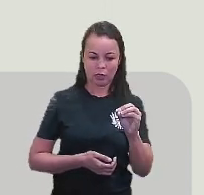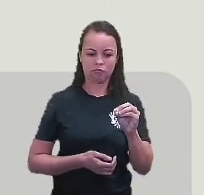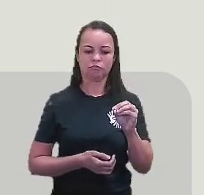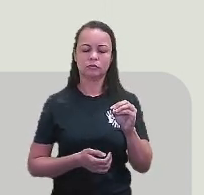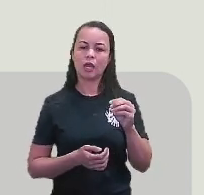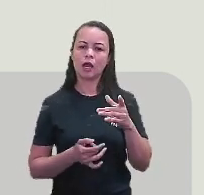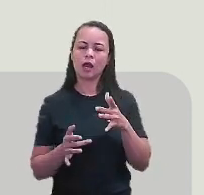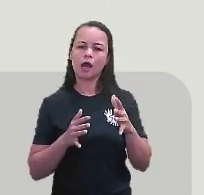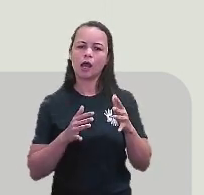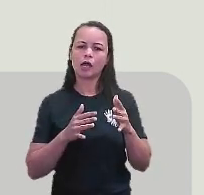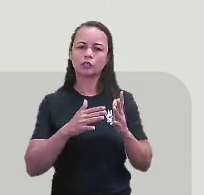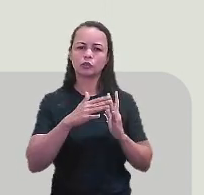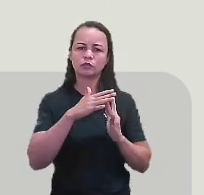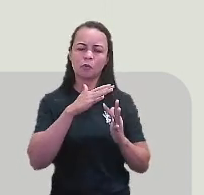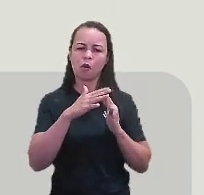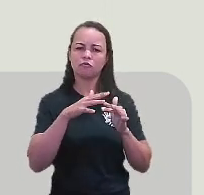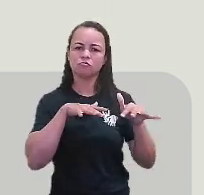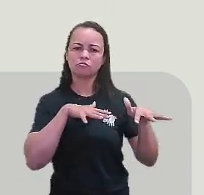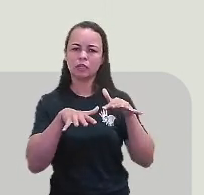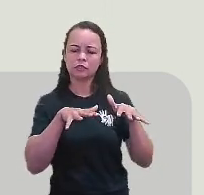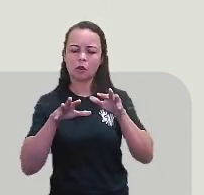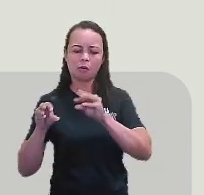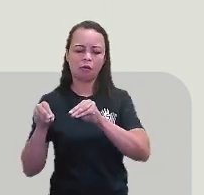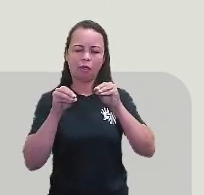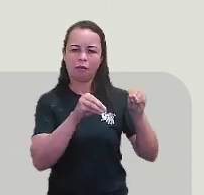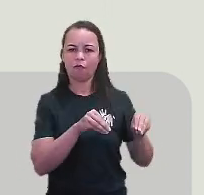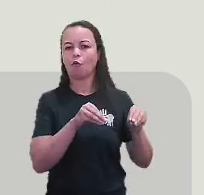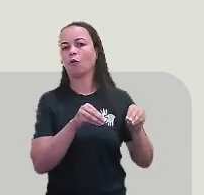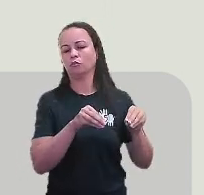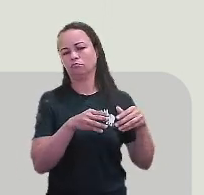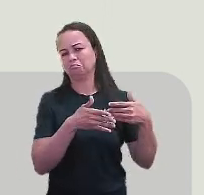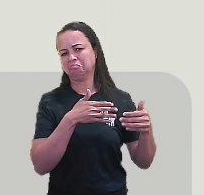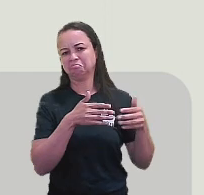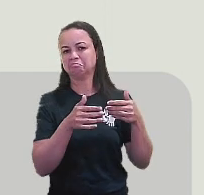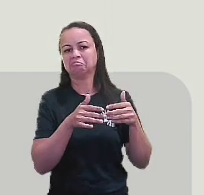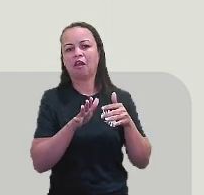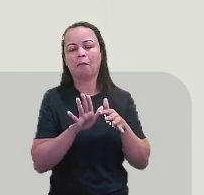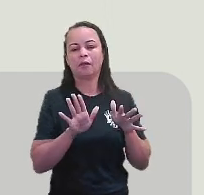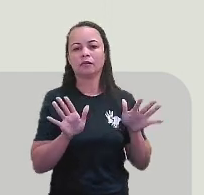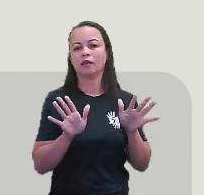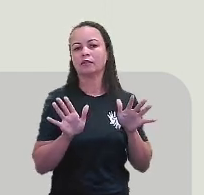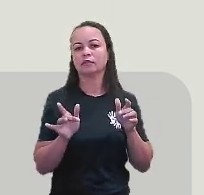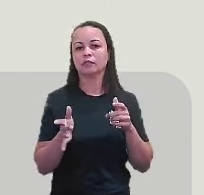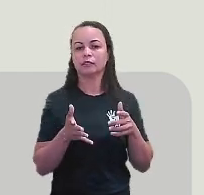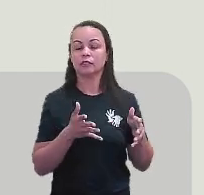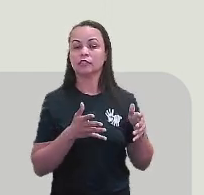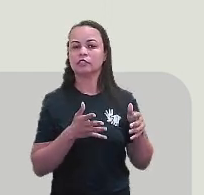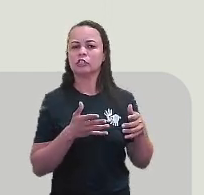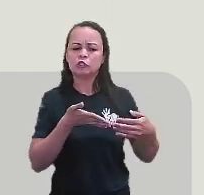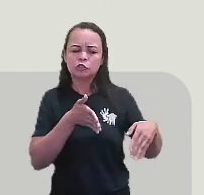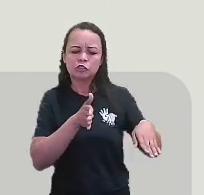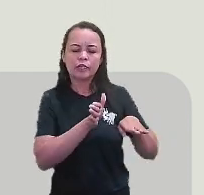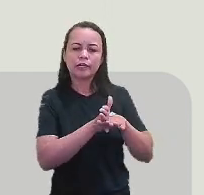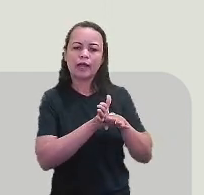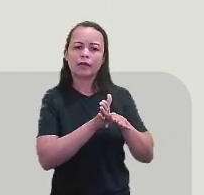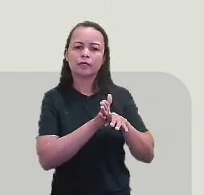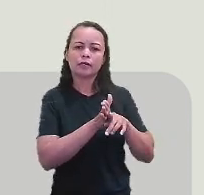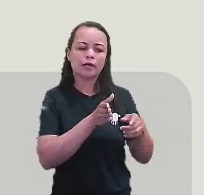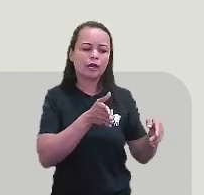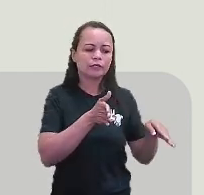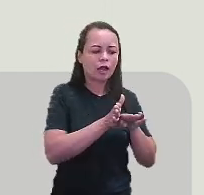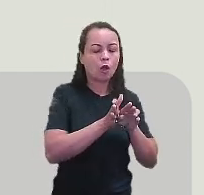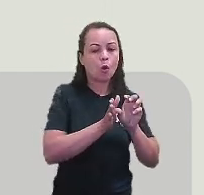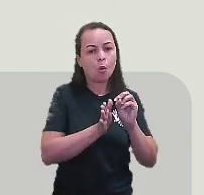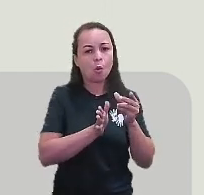Ato de migrar, de movimentar-se de um local ao outro, independente-se de chegada ou saída. Ele já